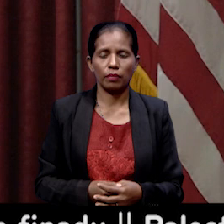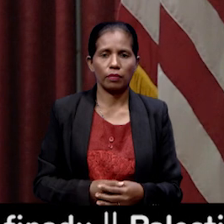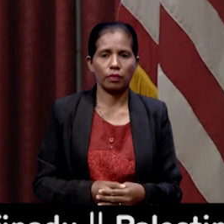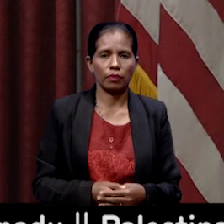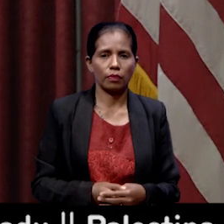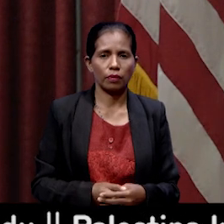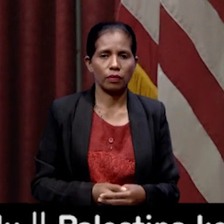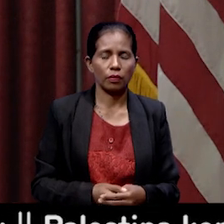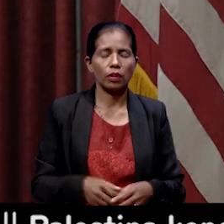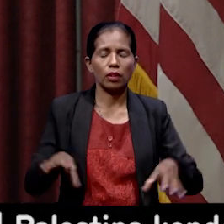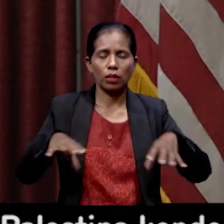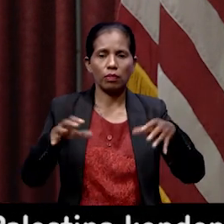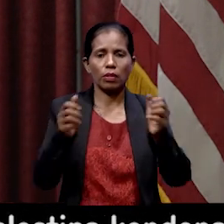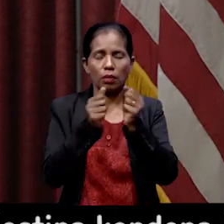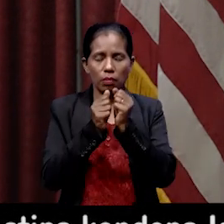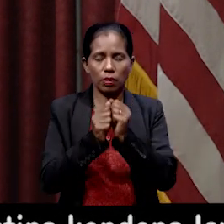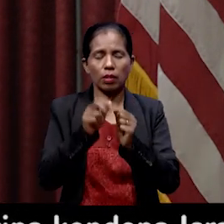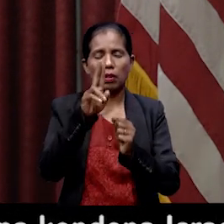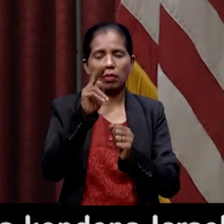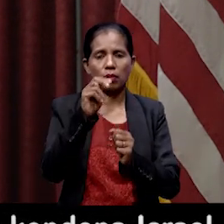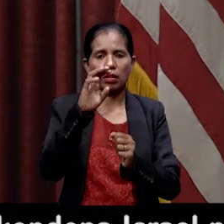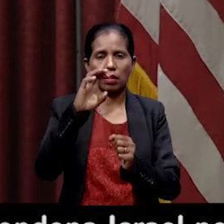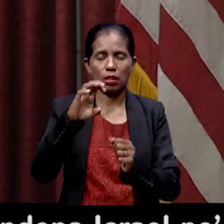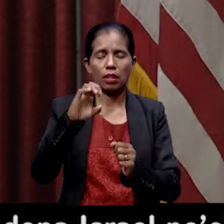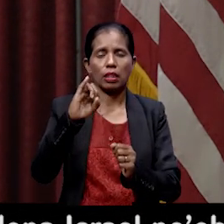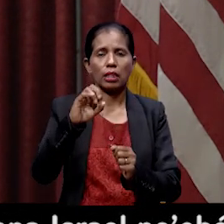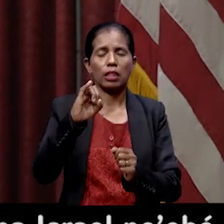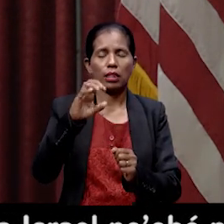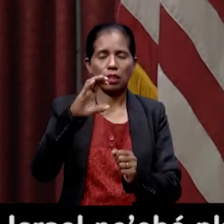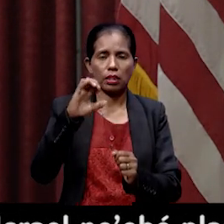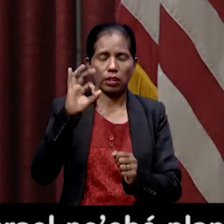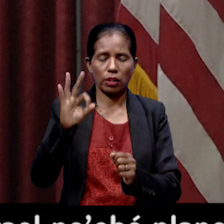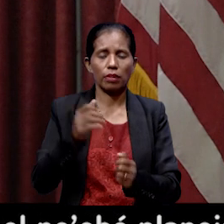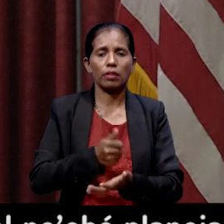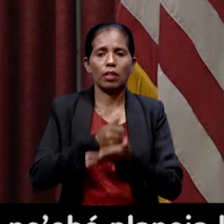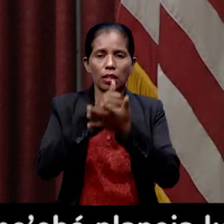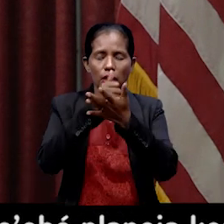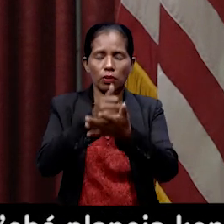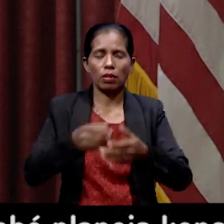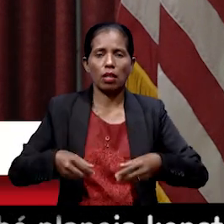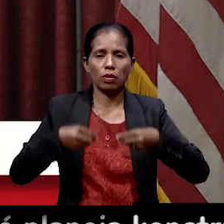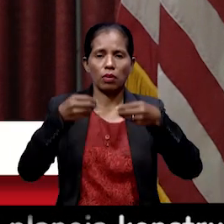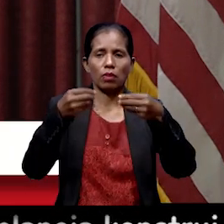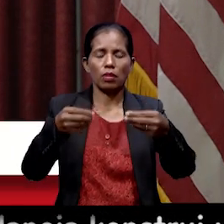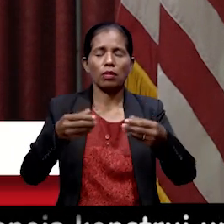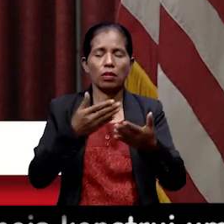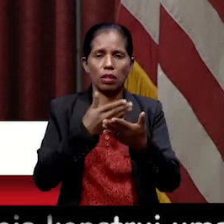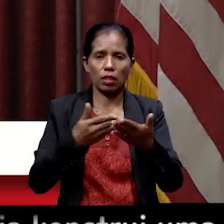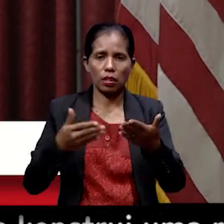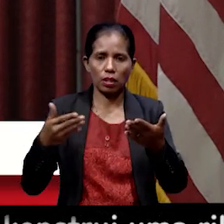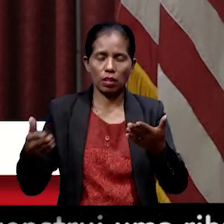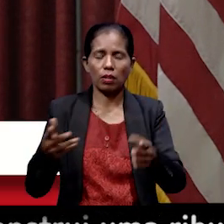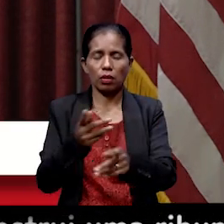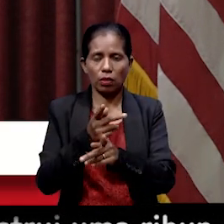Com a colaboração mútua com o UNICEF, fundos fornem se ajuda fornece equipamento